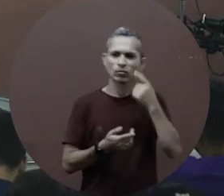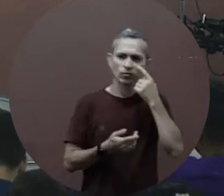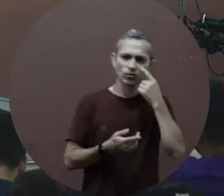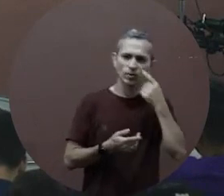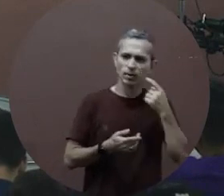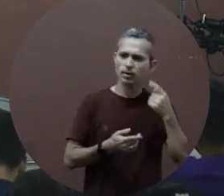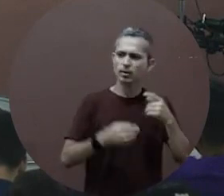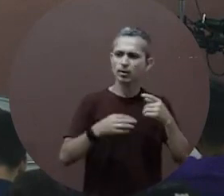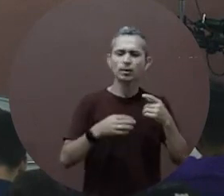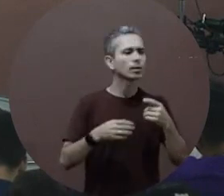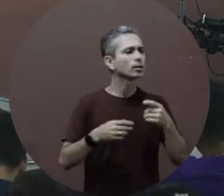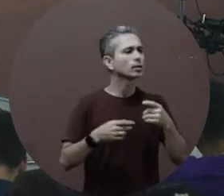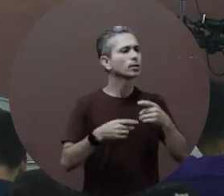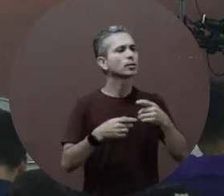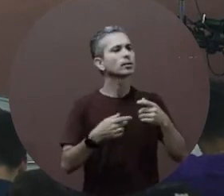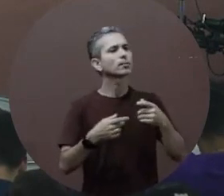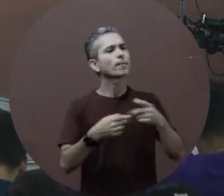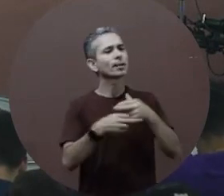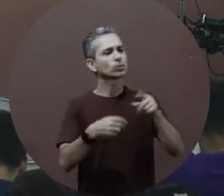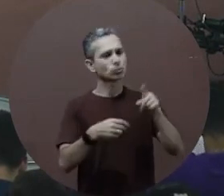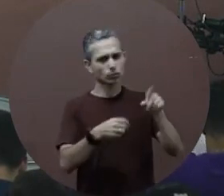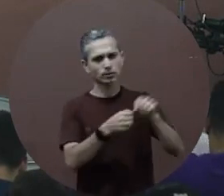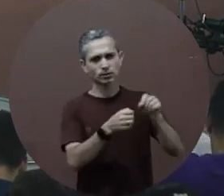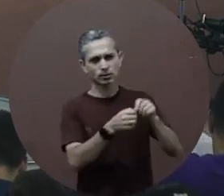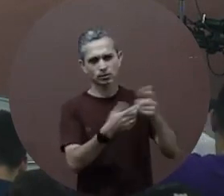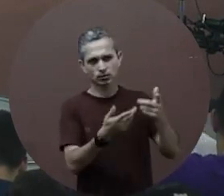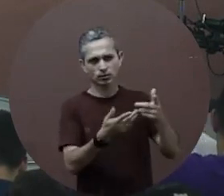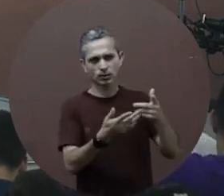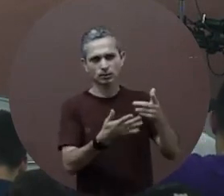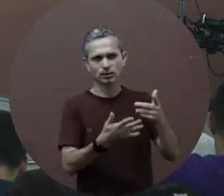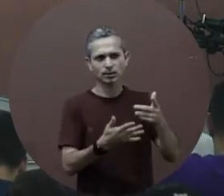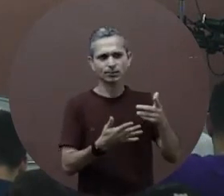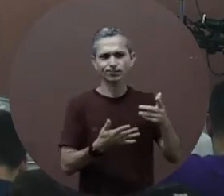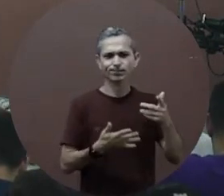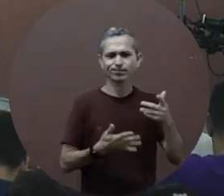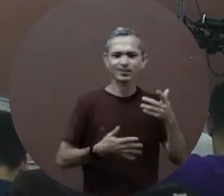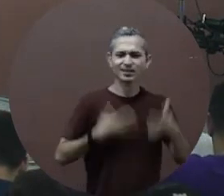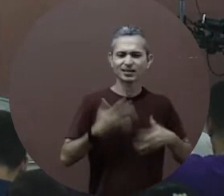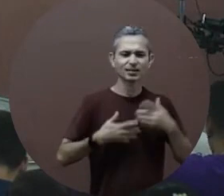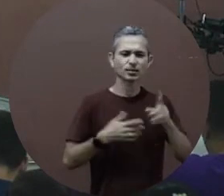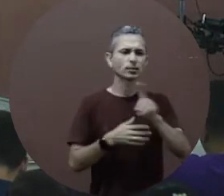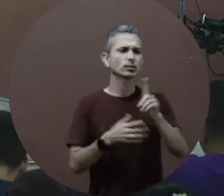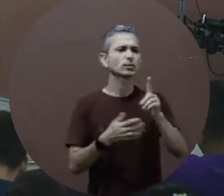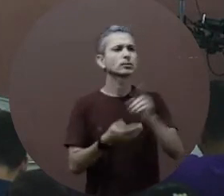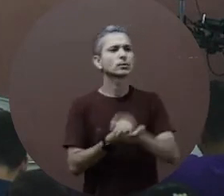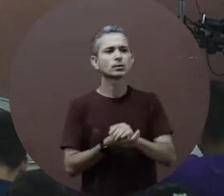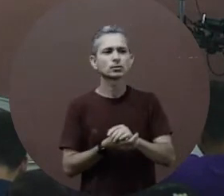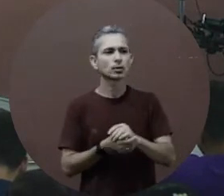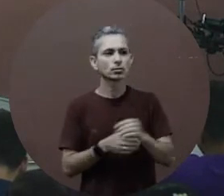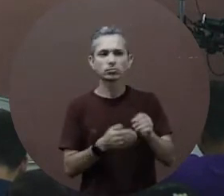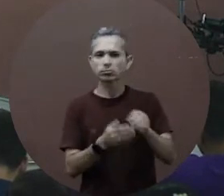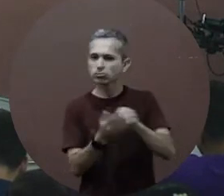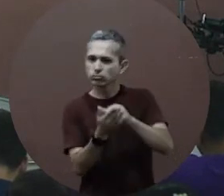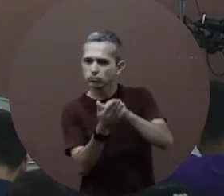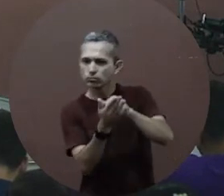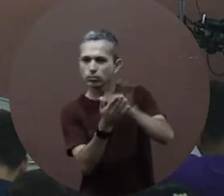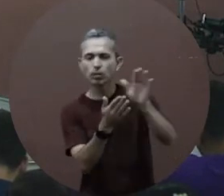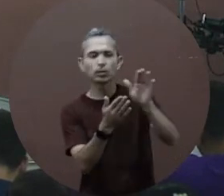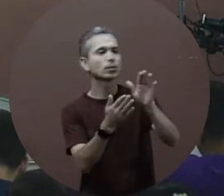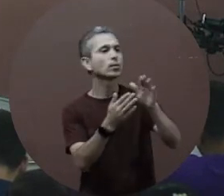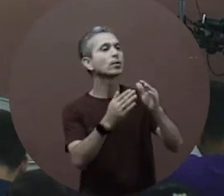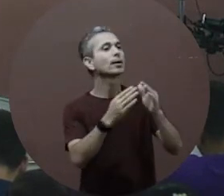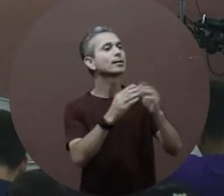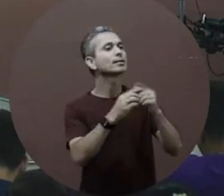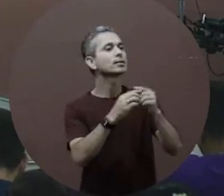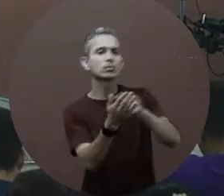nós palavras maliciosas. E não contente com isto, não recebe os irmãos e impede os que querem recebê-los e os lança fora da igreja. Tinha um cara chamado Diótrefes.